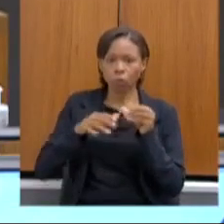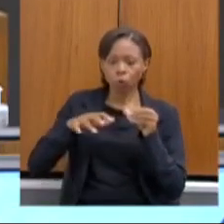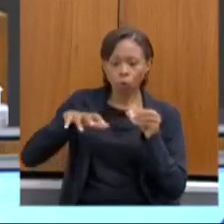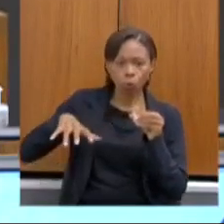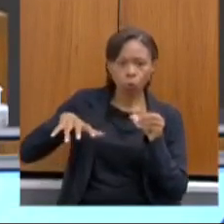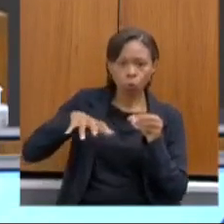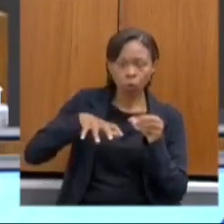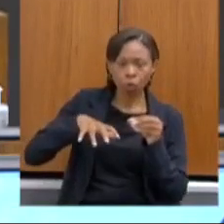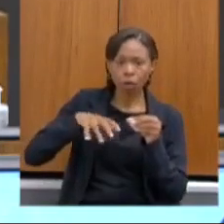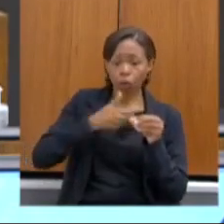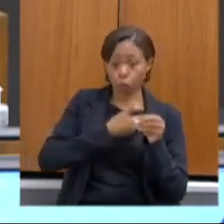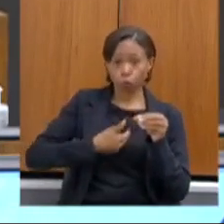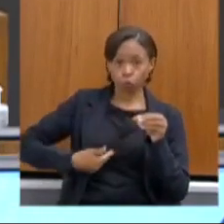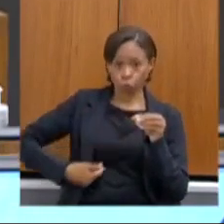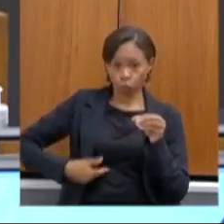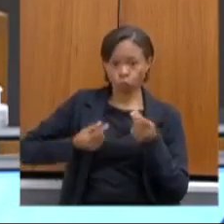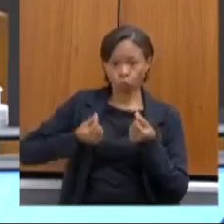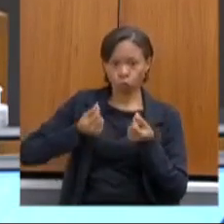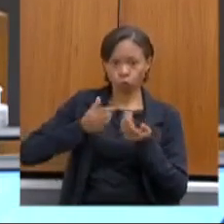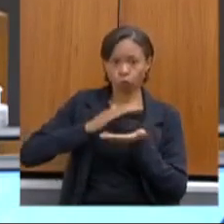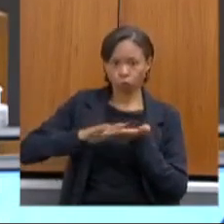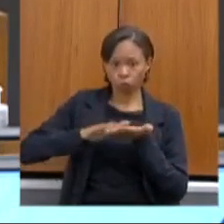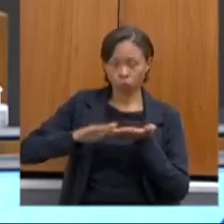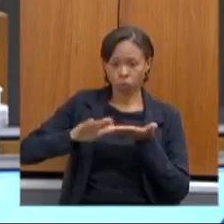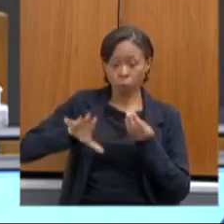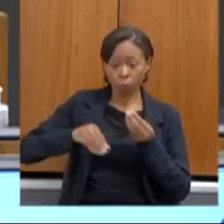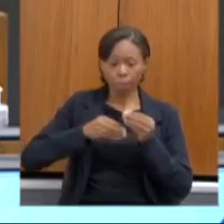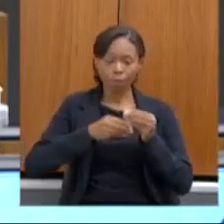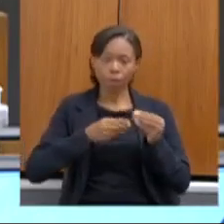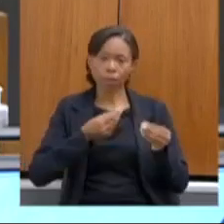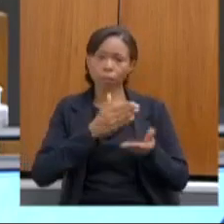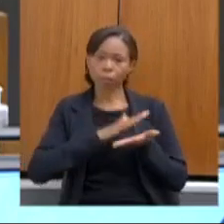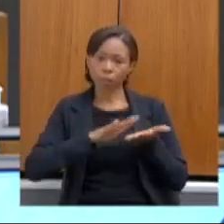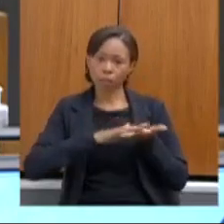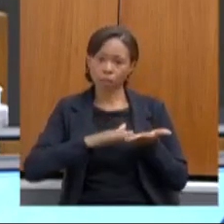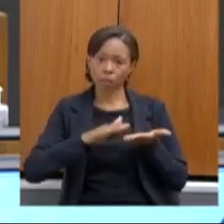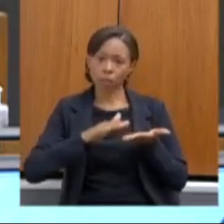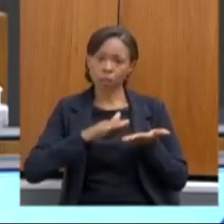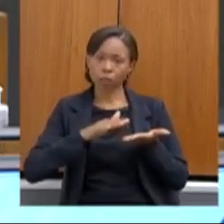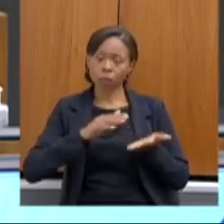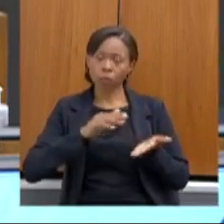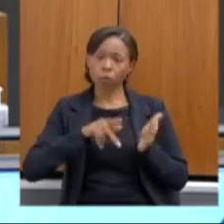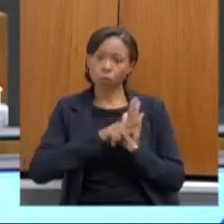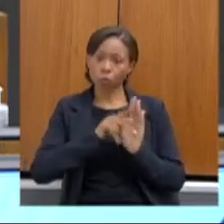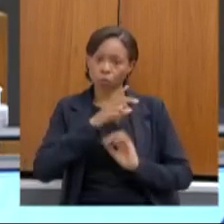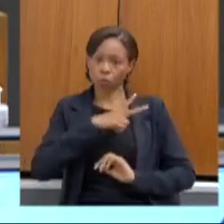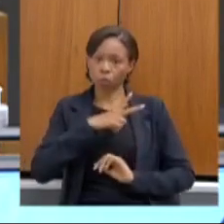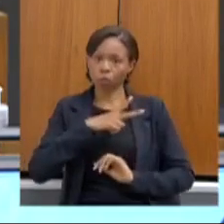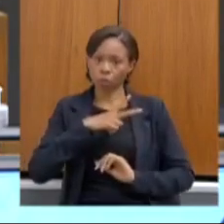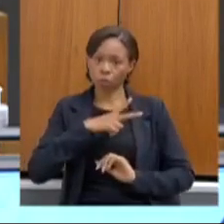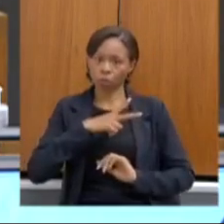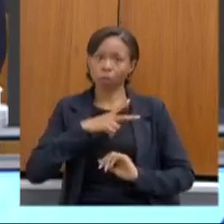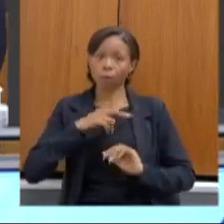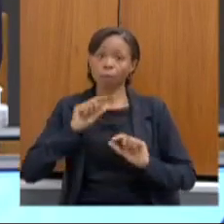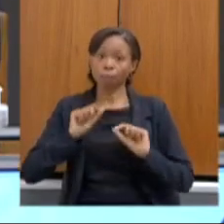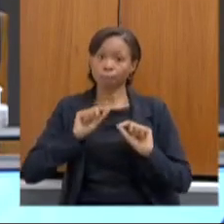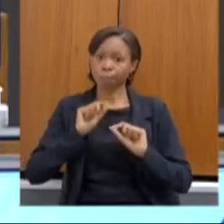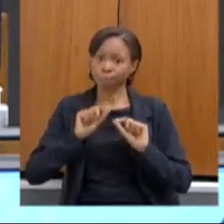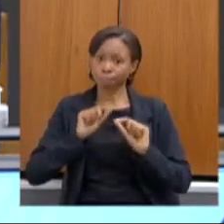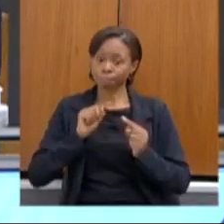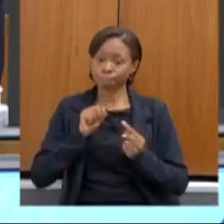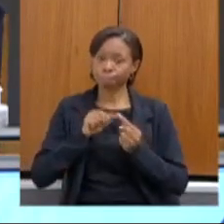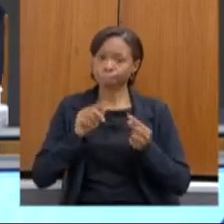aos recursos públicos recursos privados para que a gente consiga fomentar ainda mais a cadeia